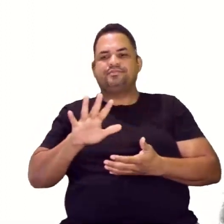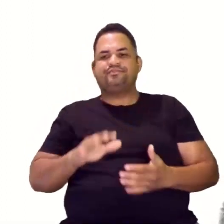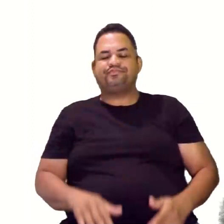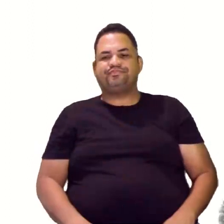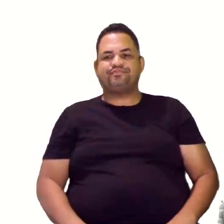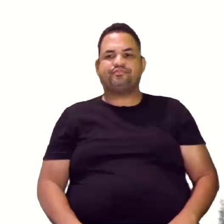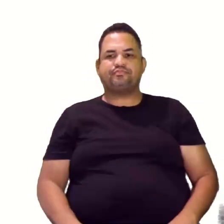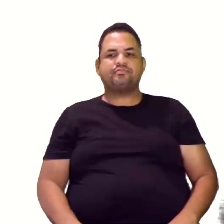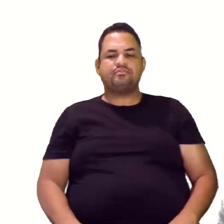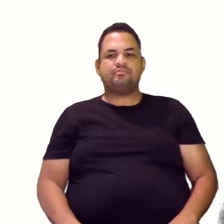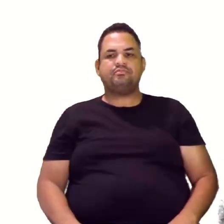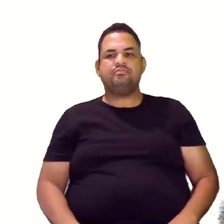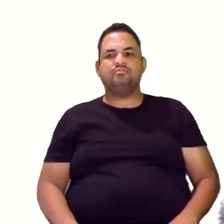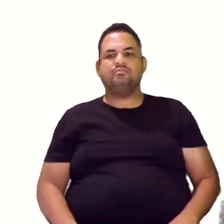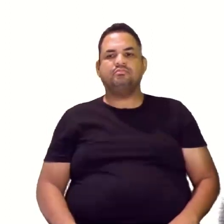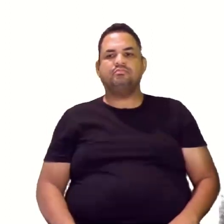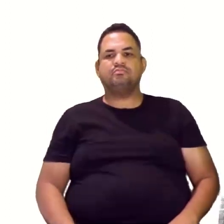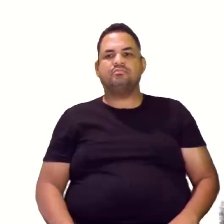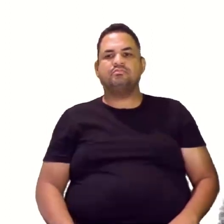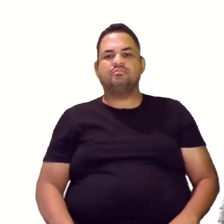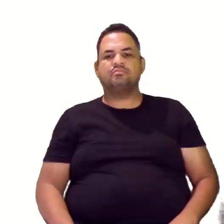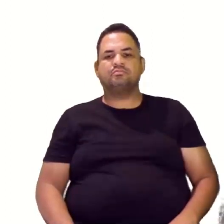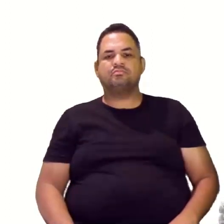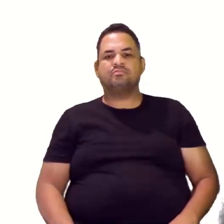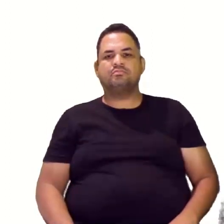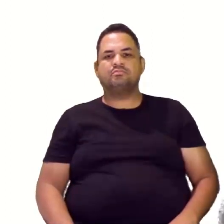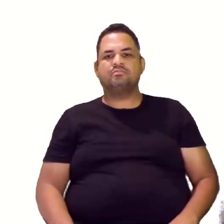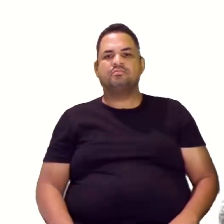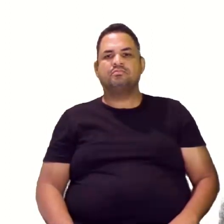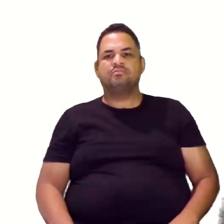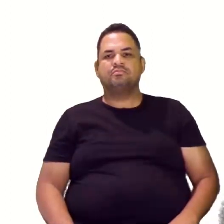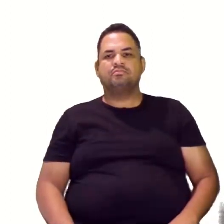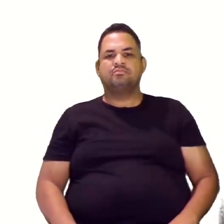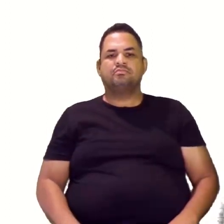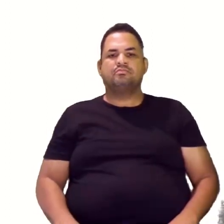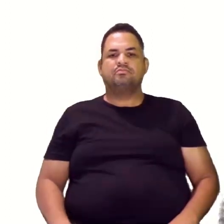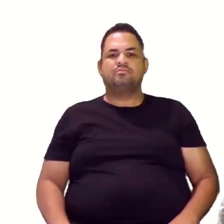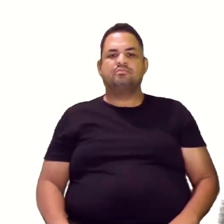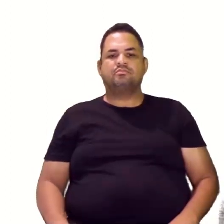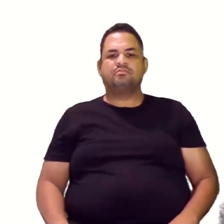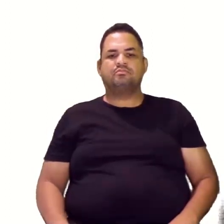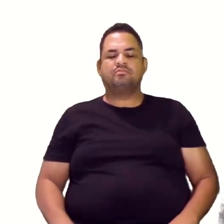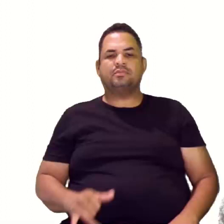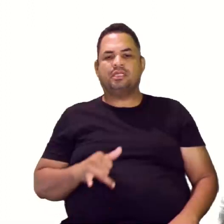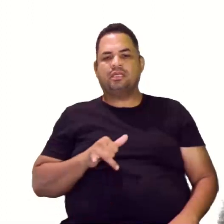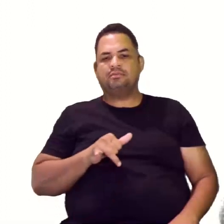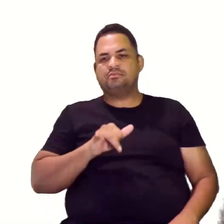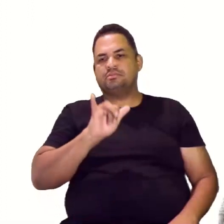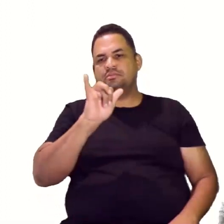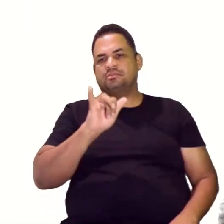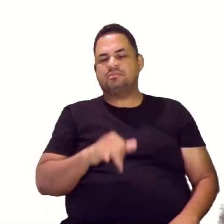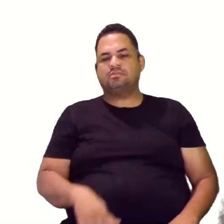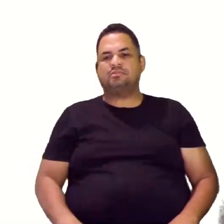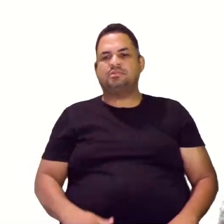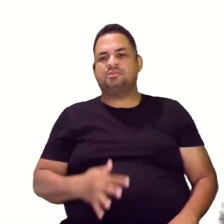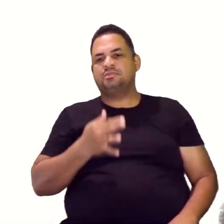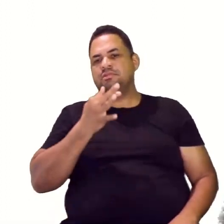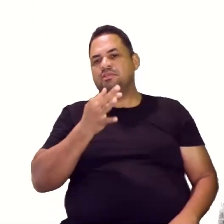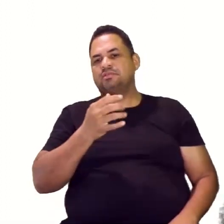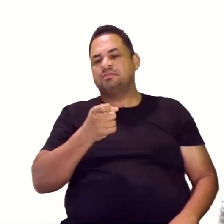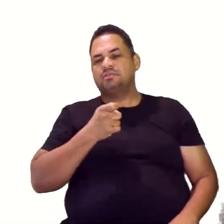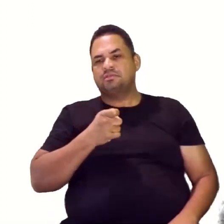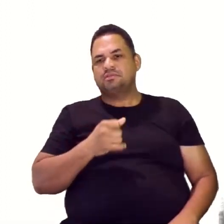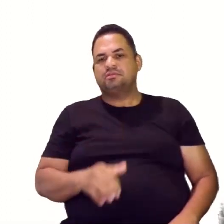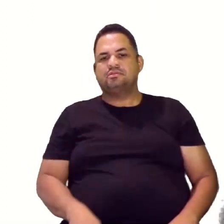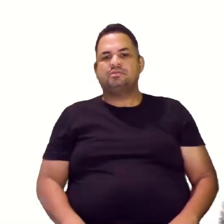igualar aqui a... Nós colocamos x, mas é costume de usar no logaritmo x, mas é y. É tudo y, que é o f de x que está procurando